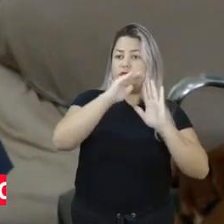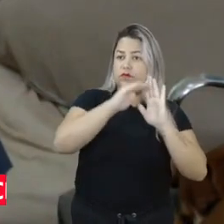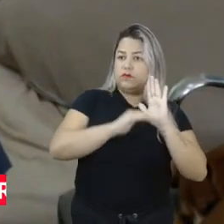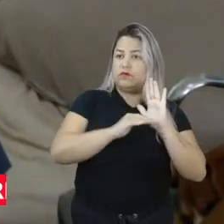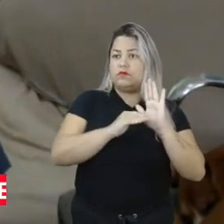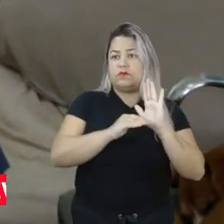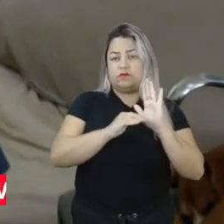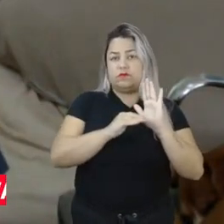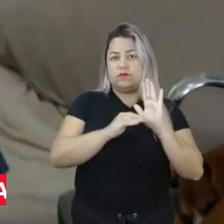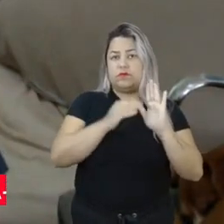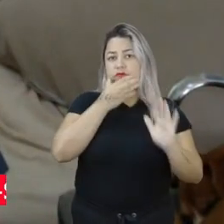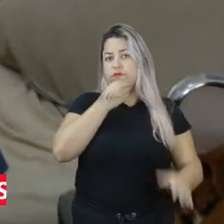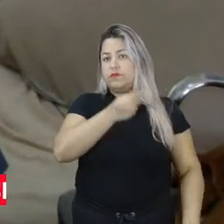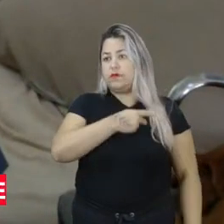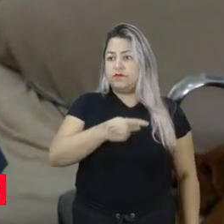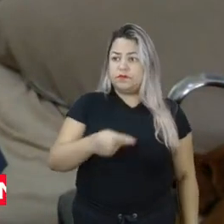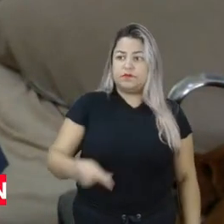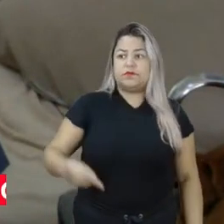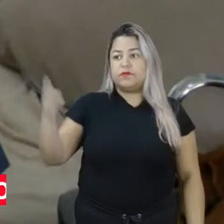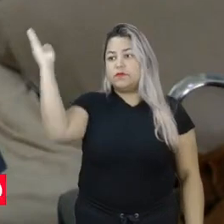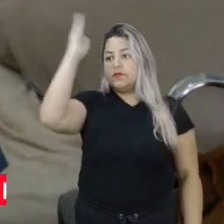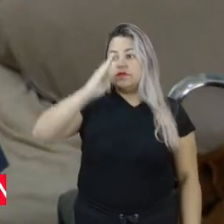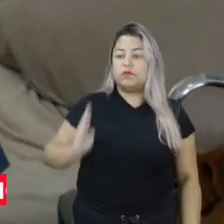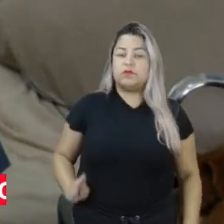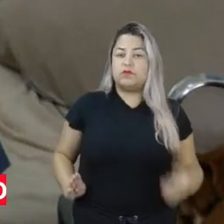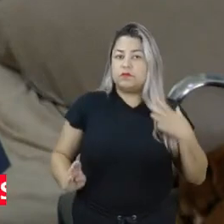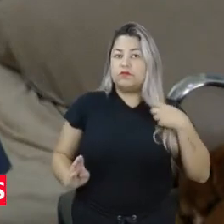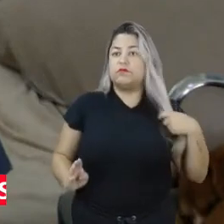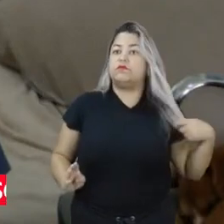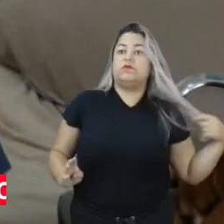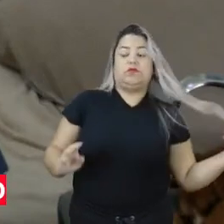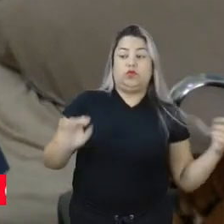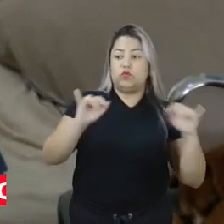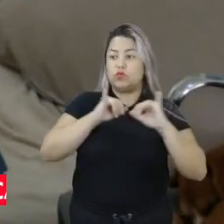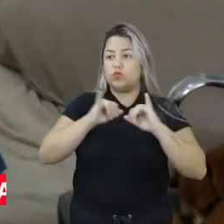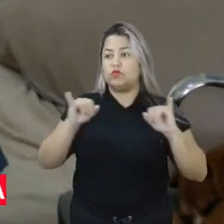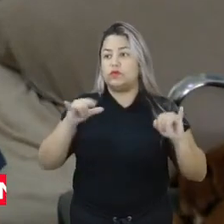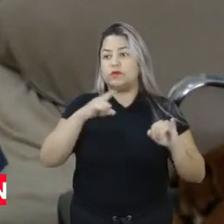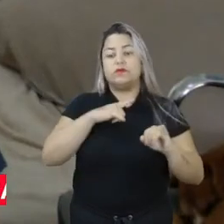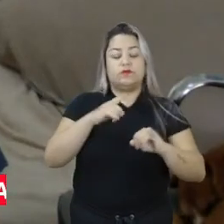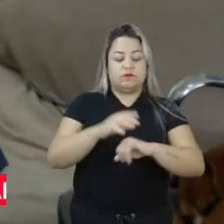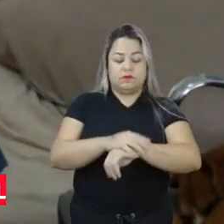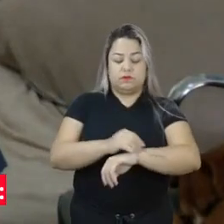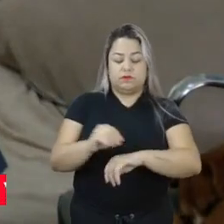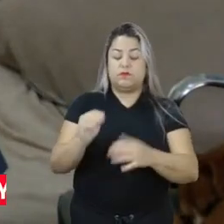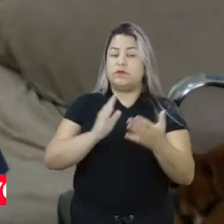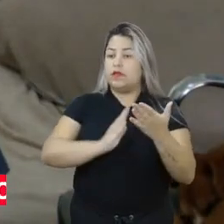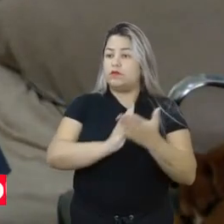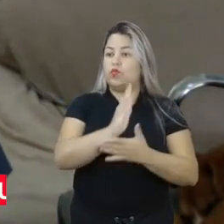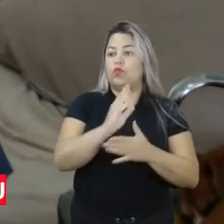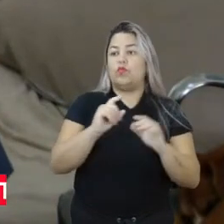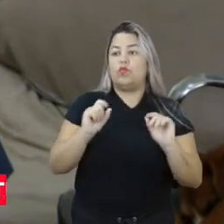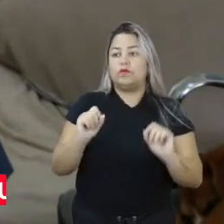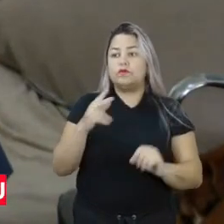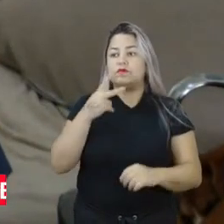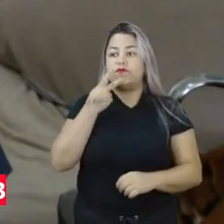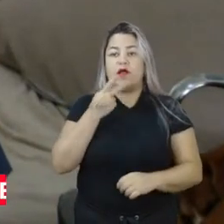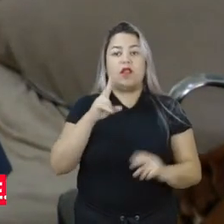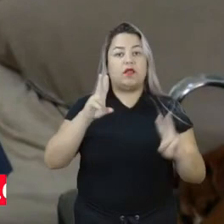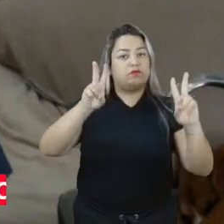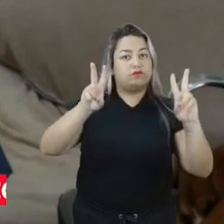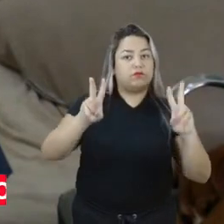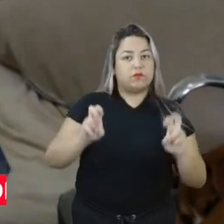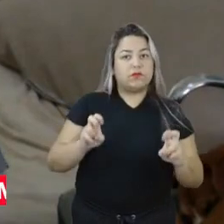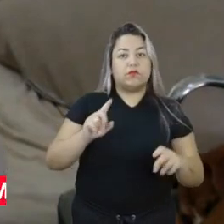presidência brasileira no G20, a nossa agência também de notícias tem sido muito assertiva quando se trata de temas